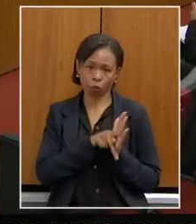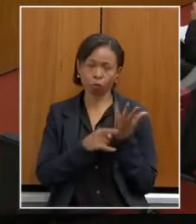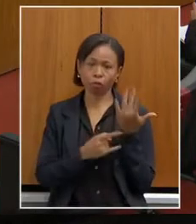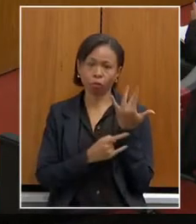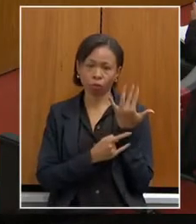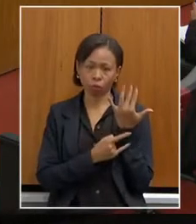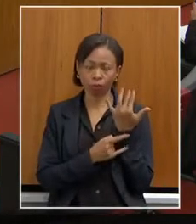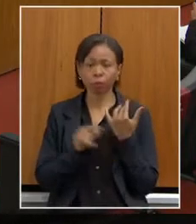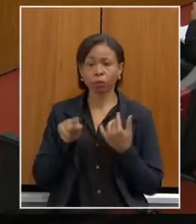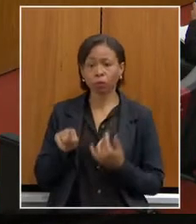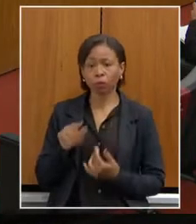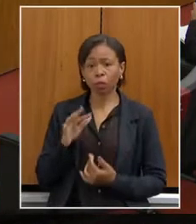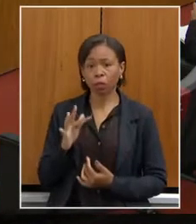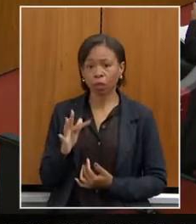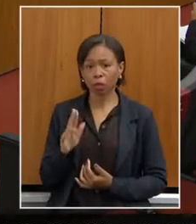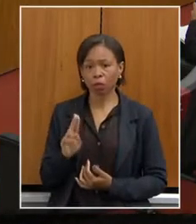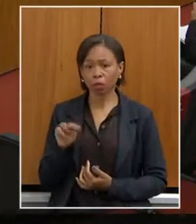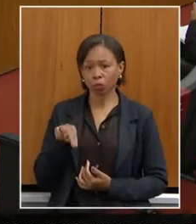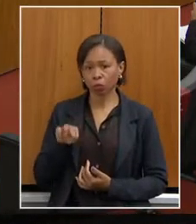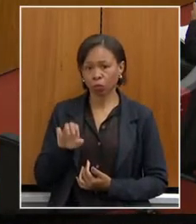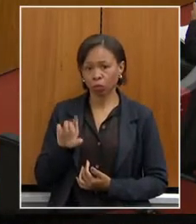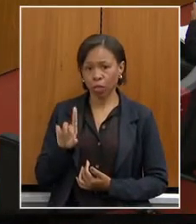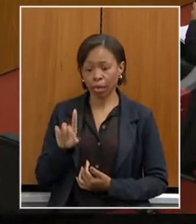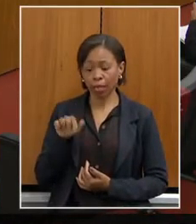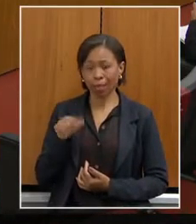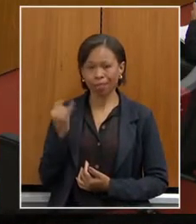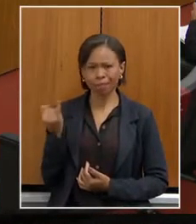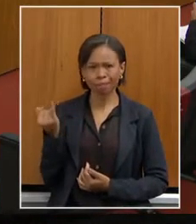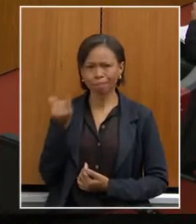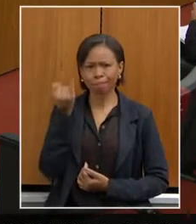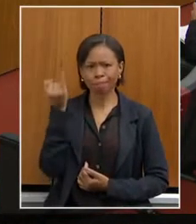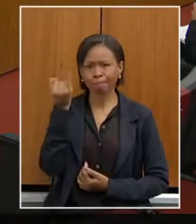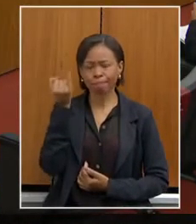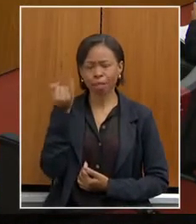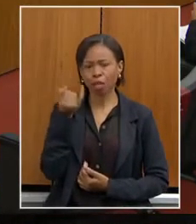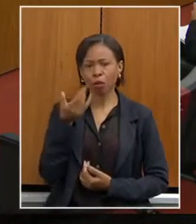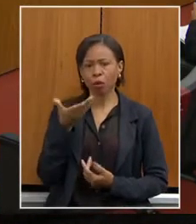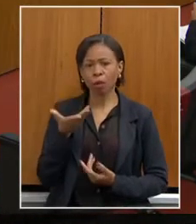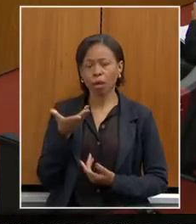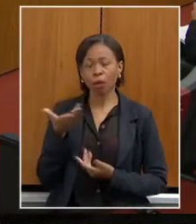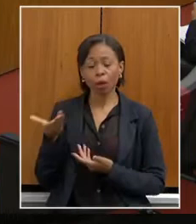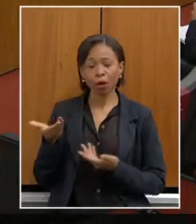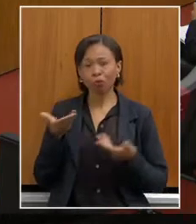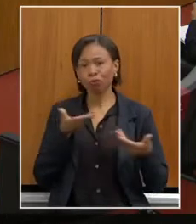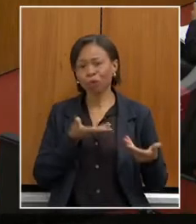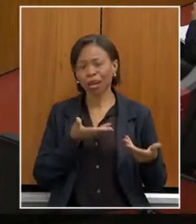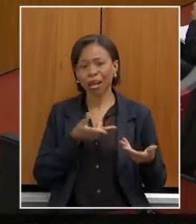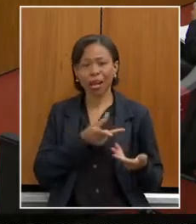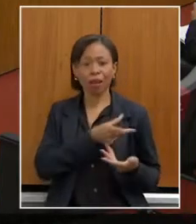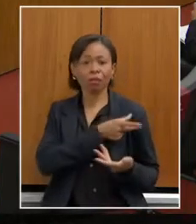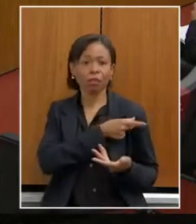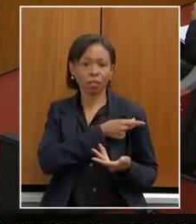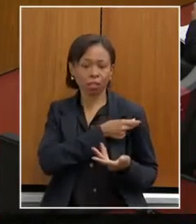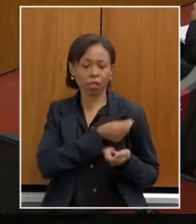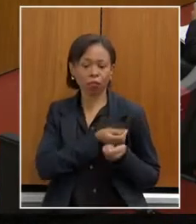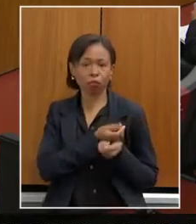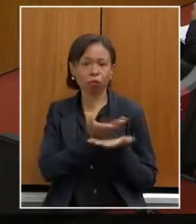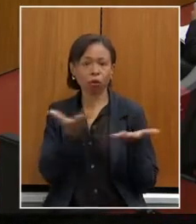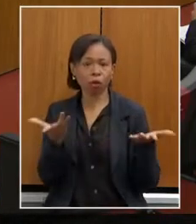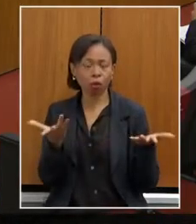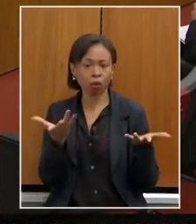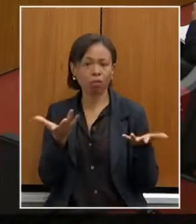a FUNED é fundamental então para que essa vacina chegue até o braço da população